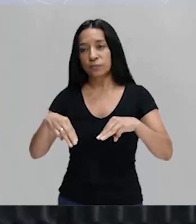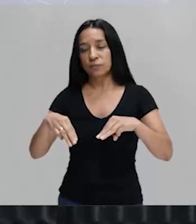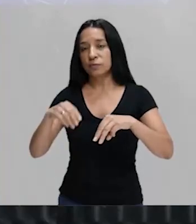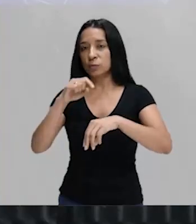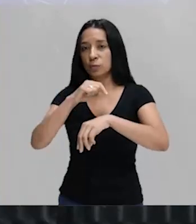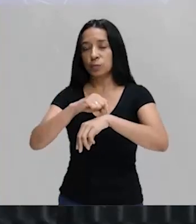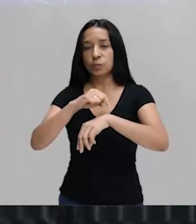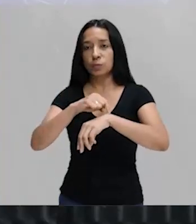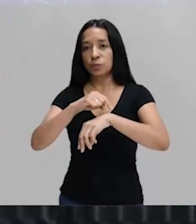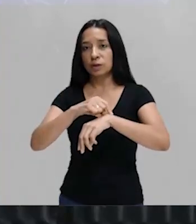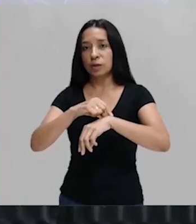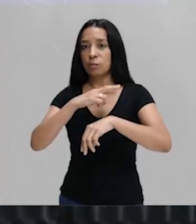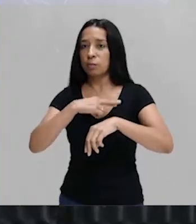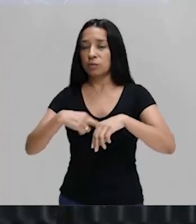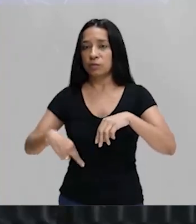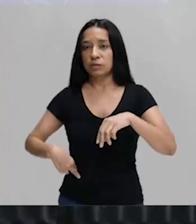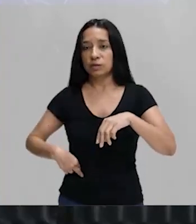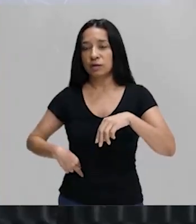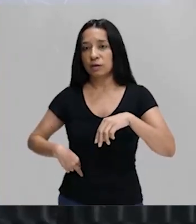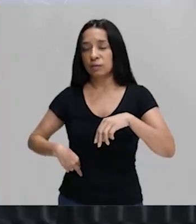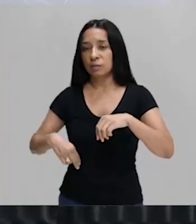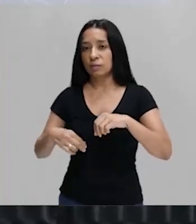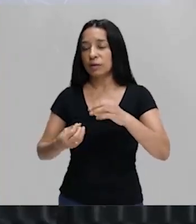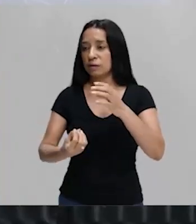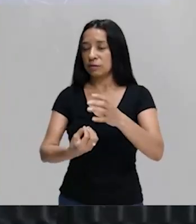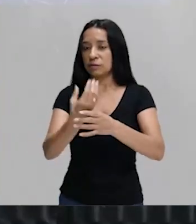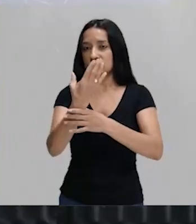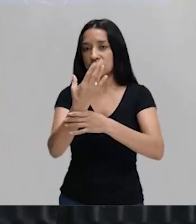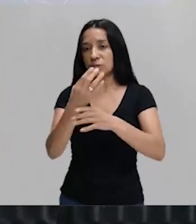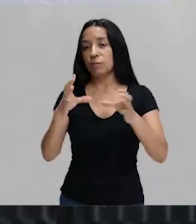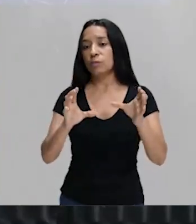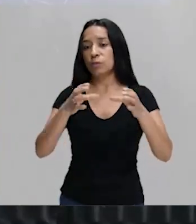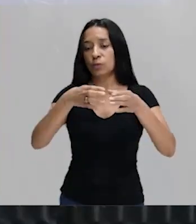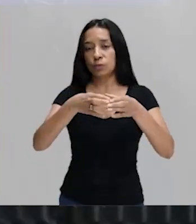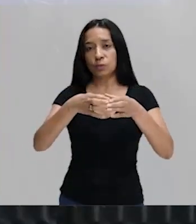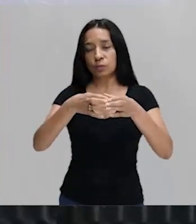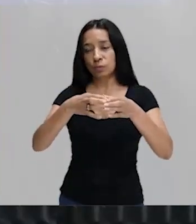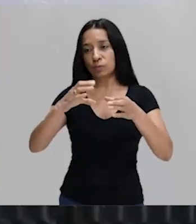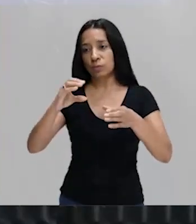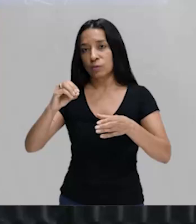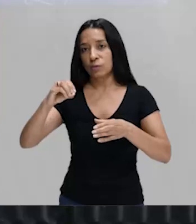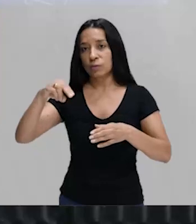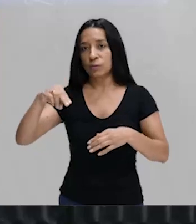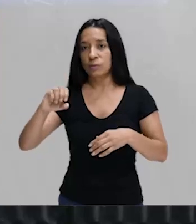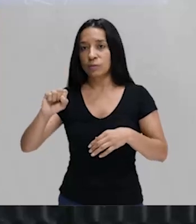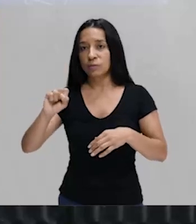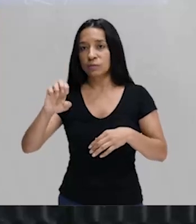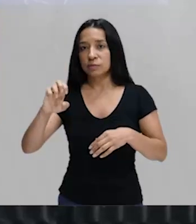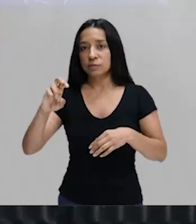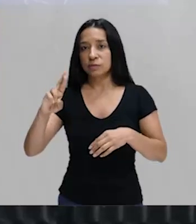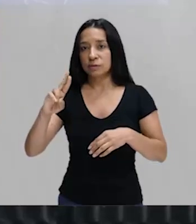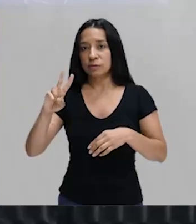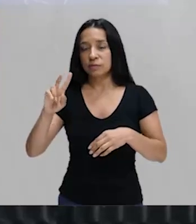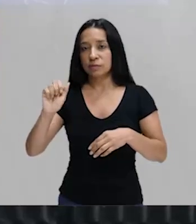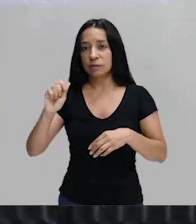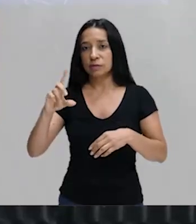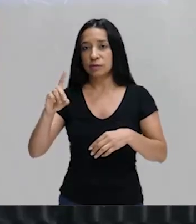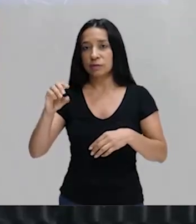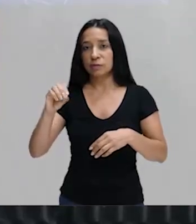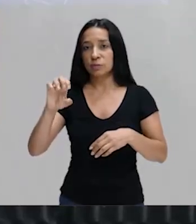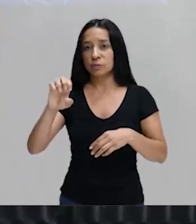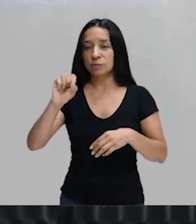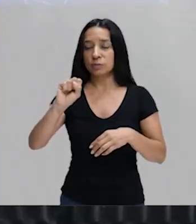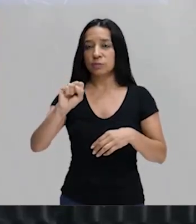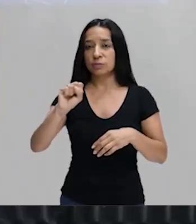criada pelos conservadores. Uma lei que tirou a autonomia das províncias. Tirou a autonomia das